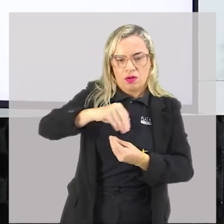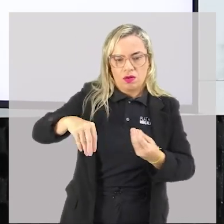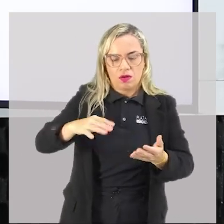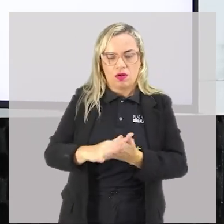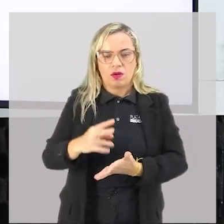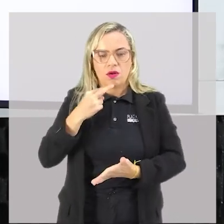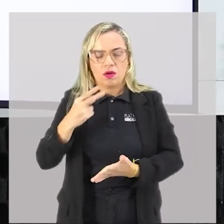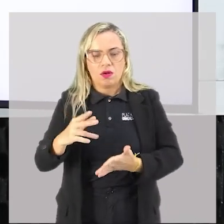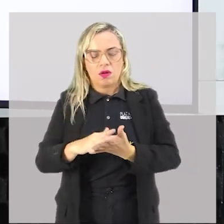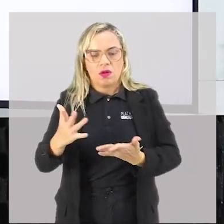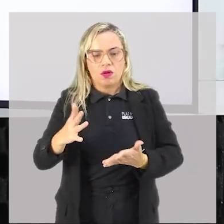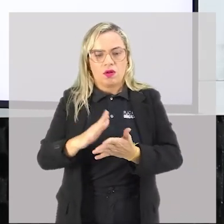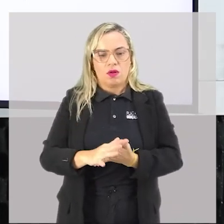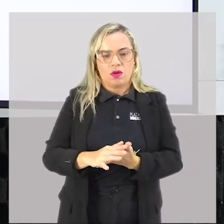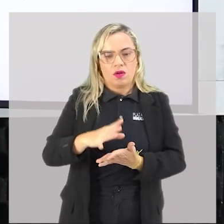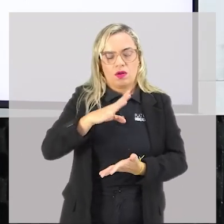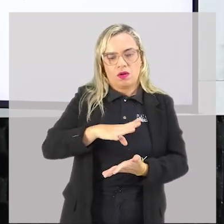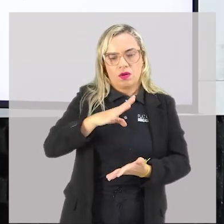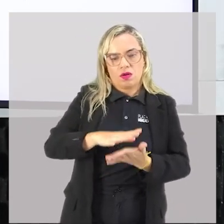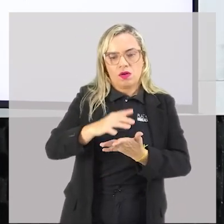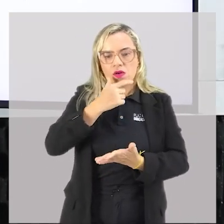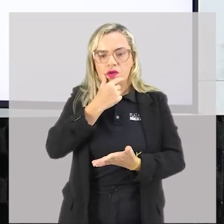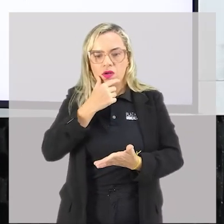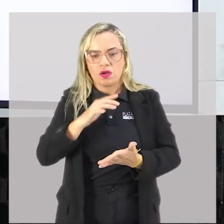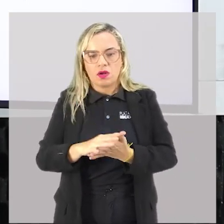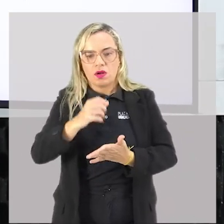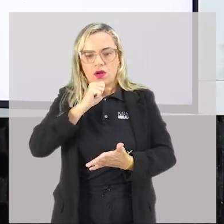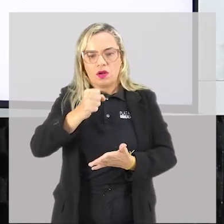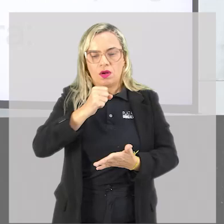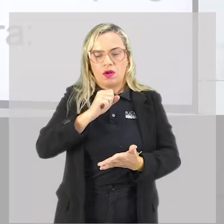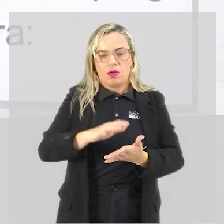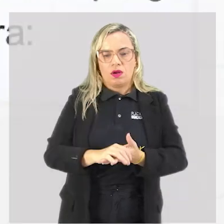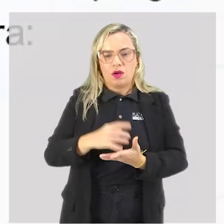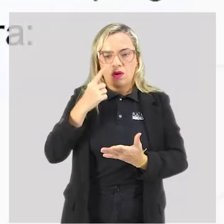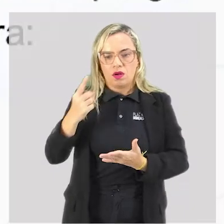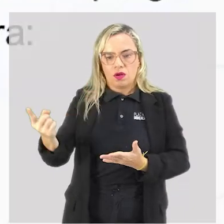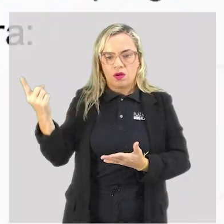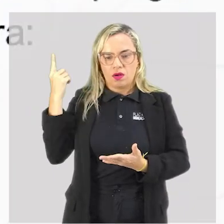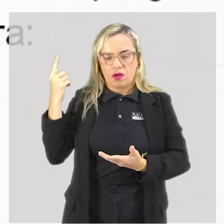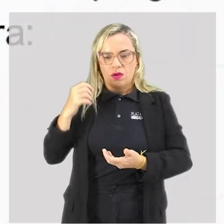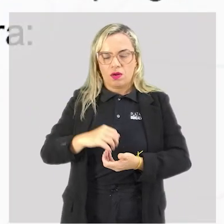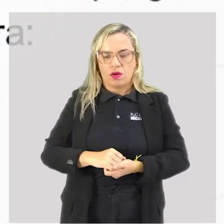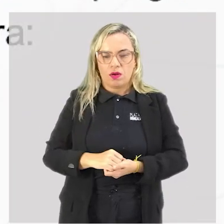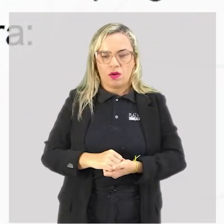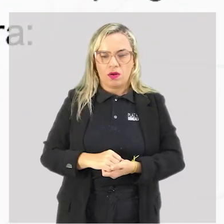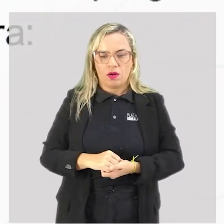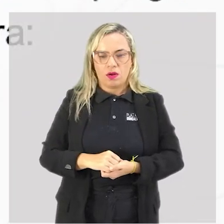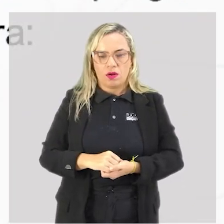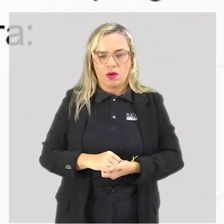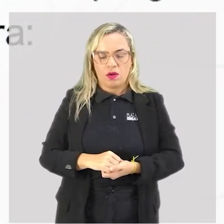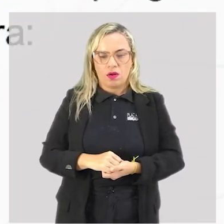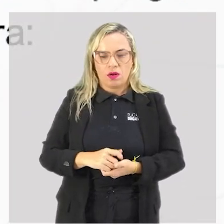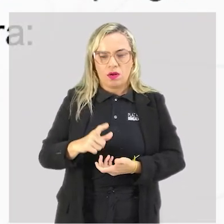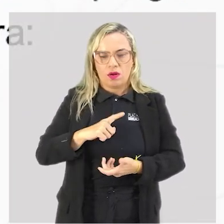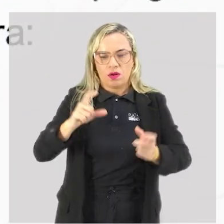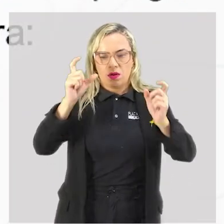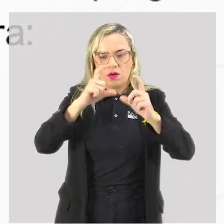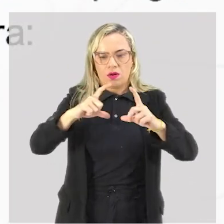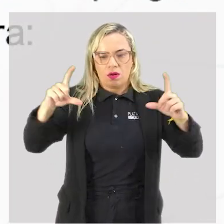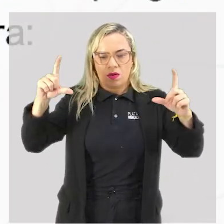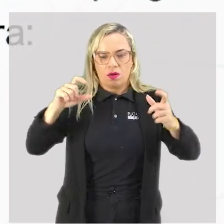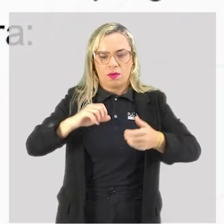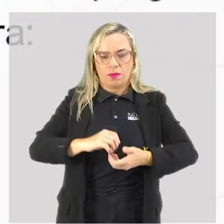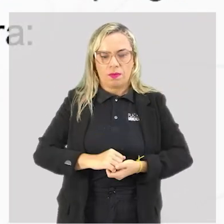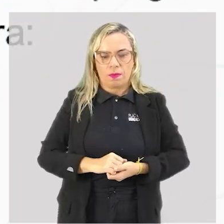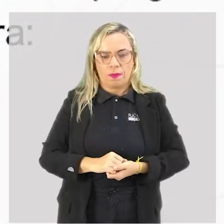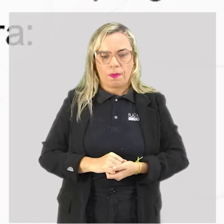a língua inglesa para falar de um tipo de programa de entrevista. Sobre job interviews, tem um fragmento aqui para vocês. Ó.